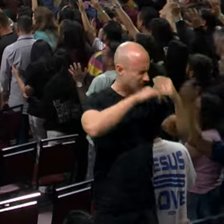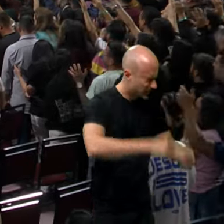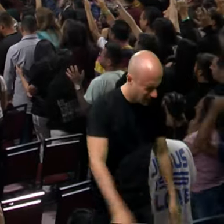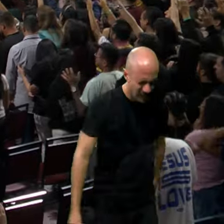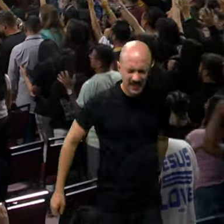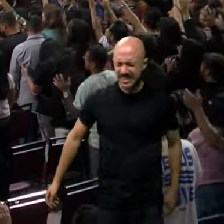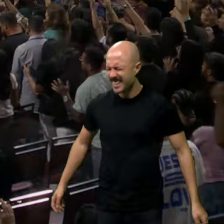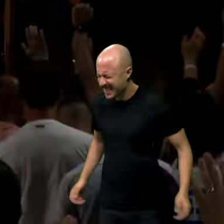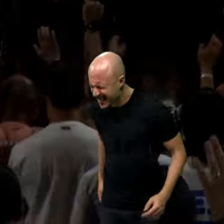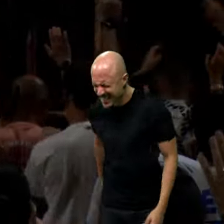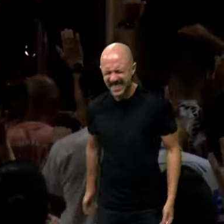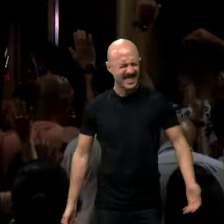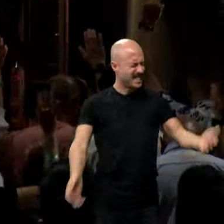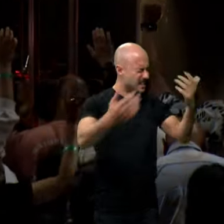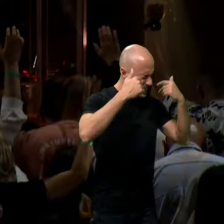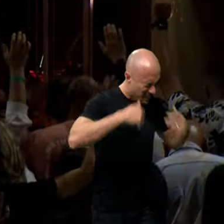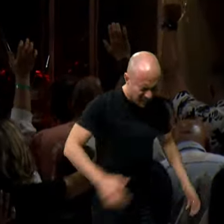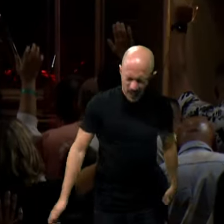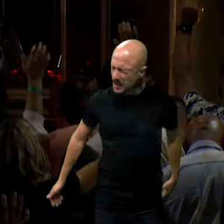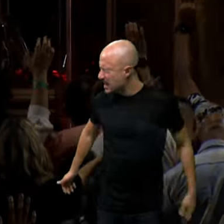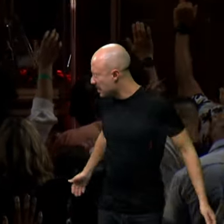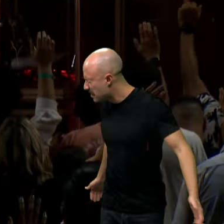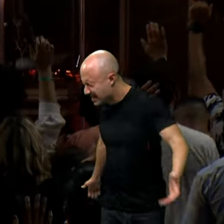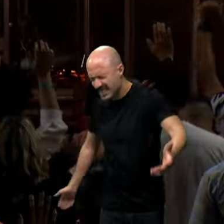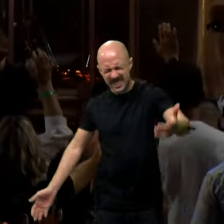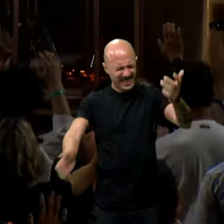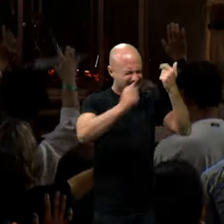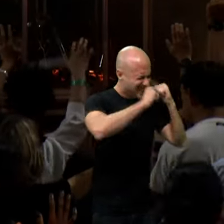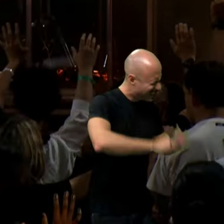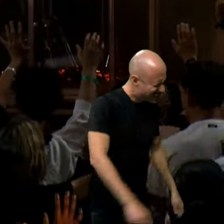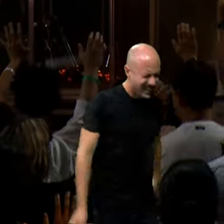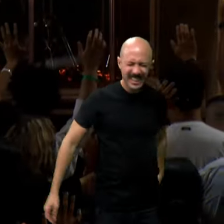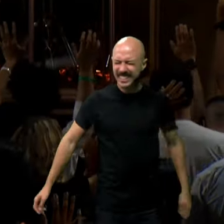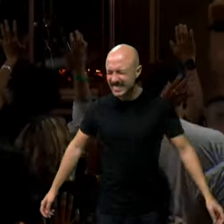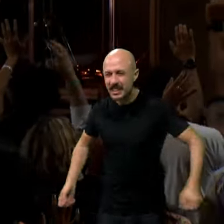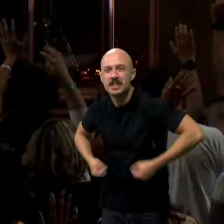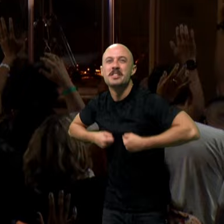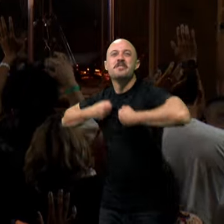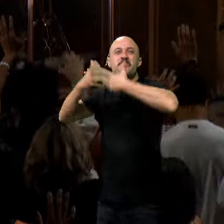aí está vindo, vamos, feche os olhos e entre.